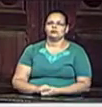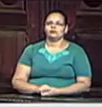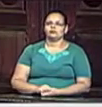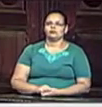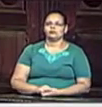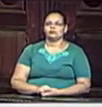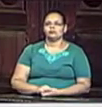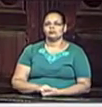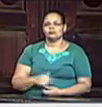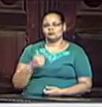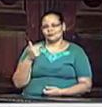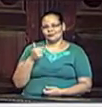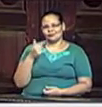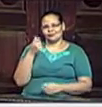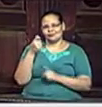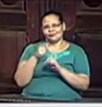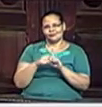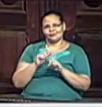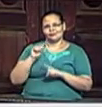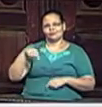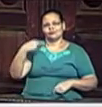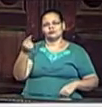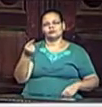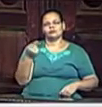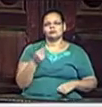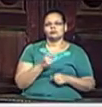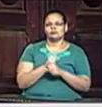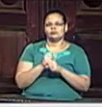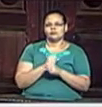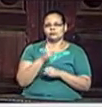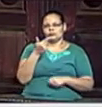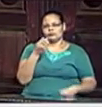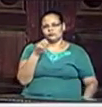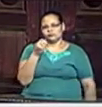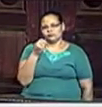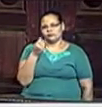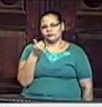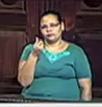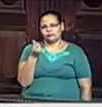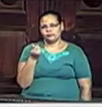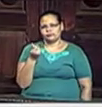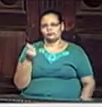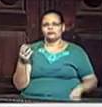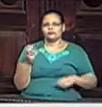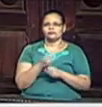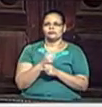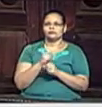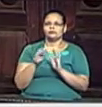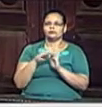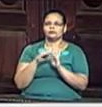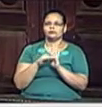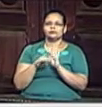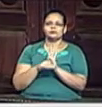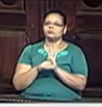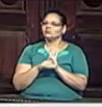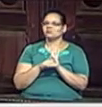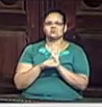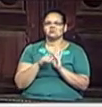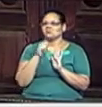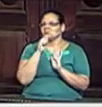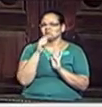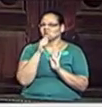no 2º semestre de 2016. Contas que não há